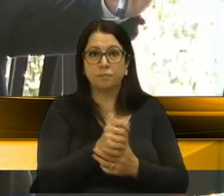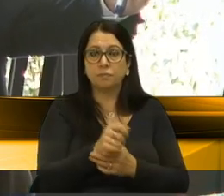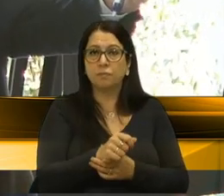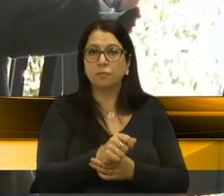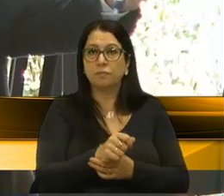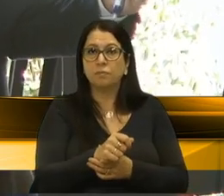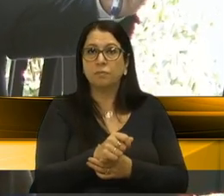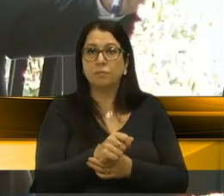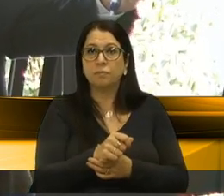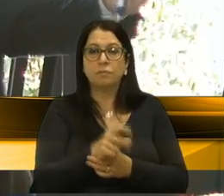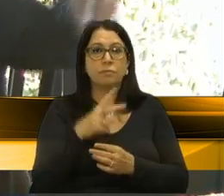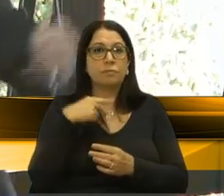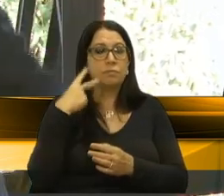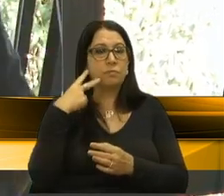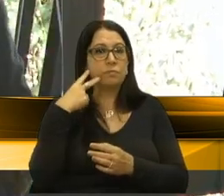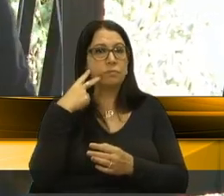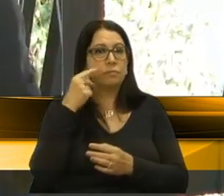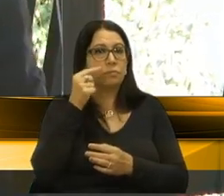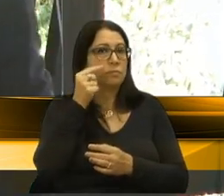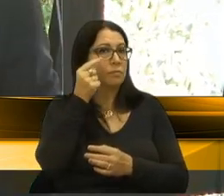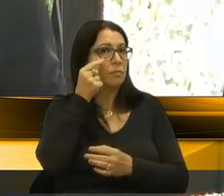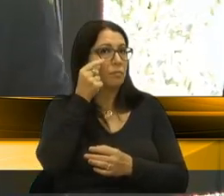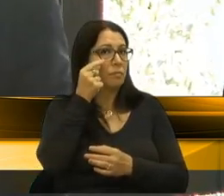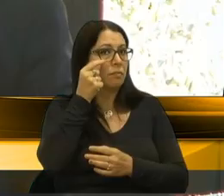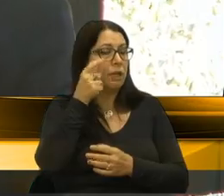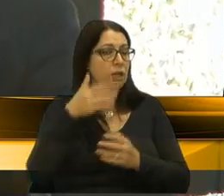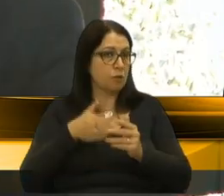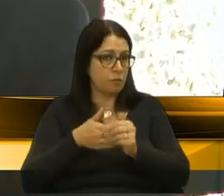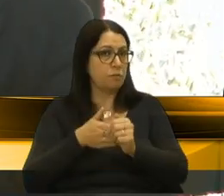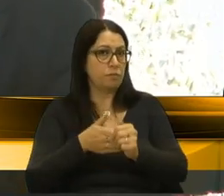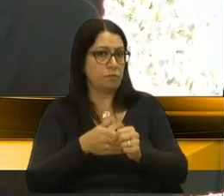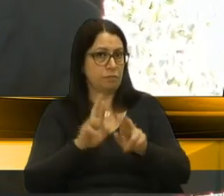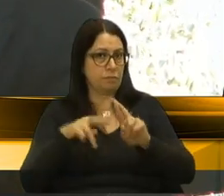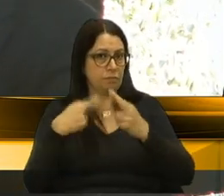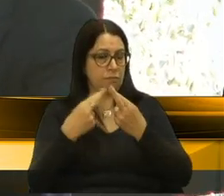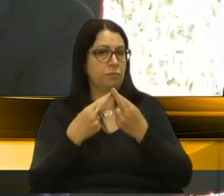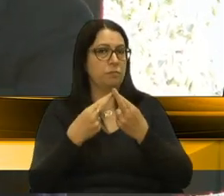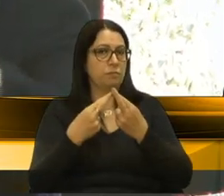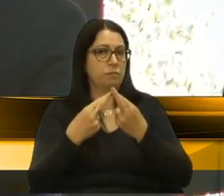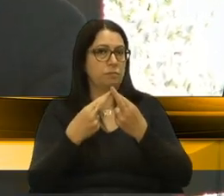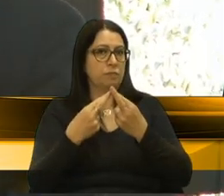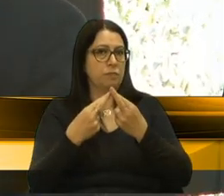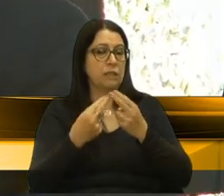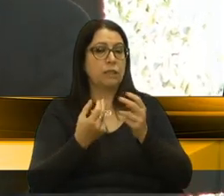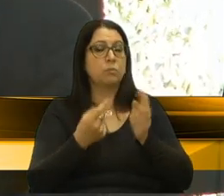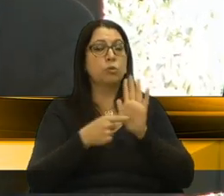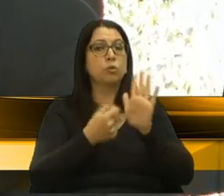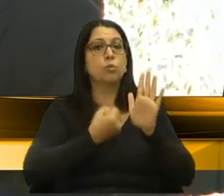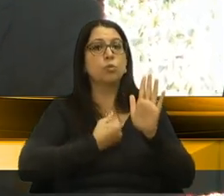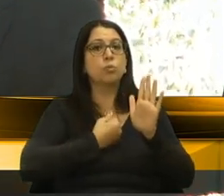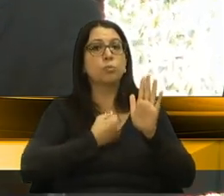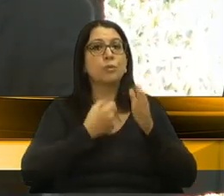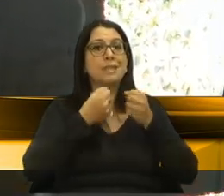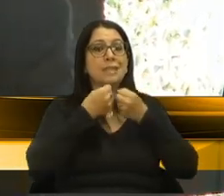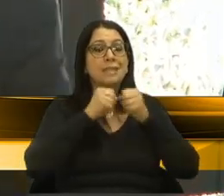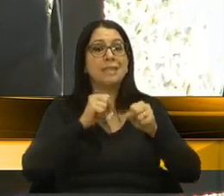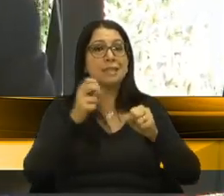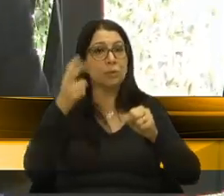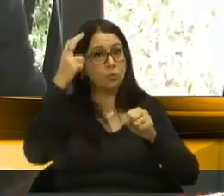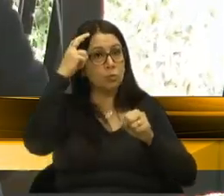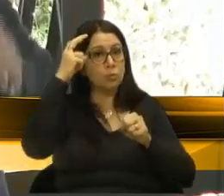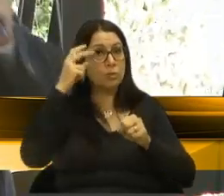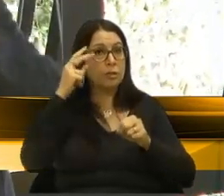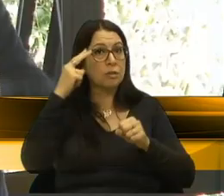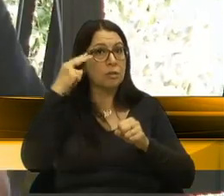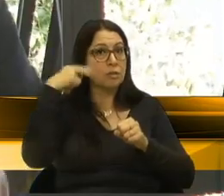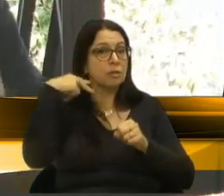o vereador Périco, eu acompanhei uma reunião com o Périco. O Périco abriu os números da Secretaria da Cultura. O prefeito Cassina